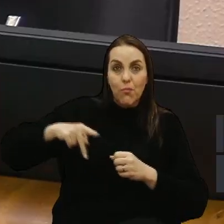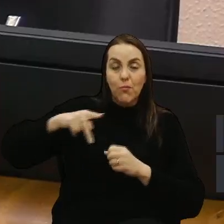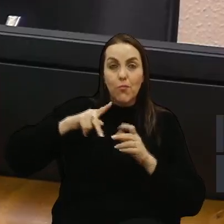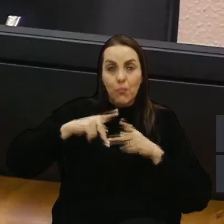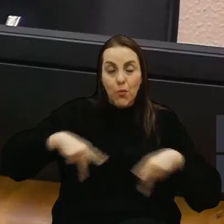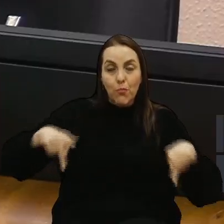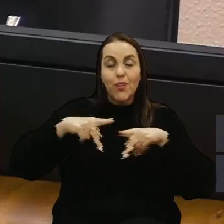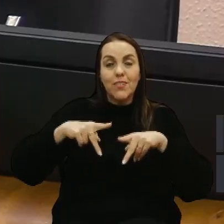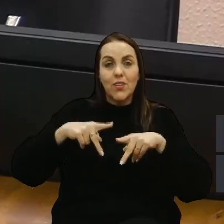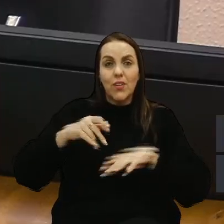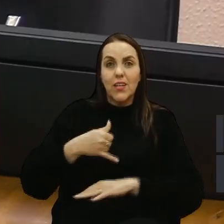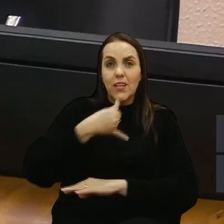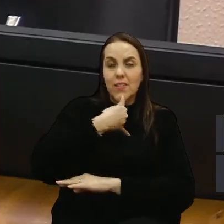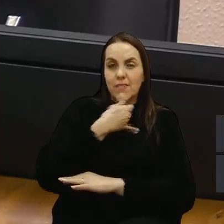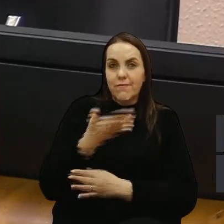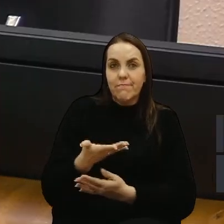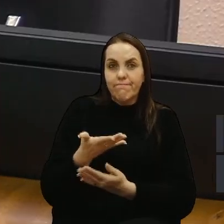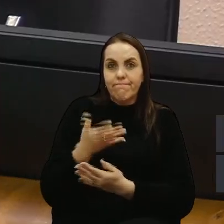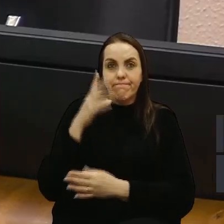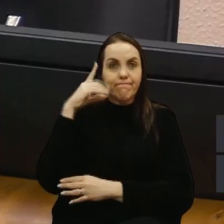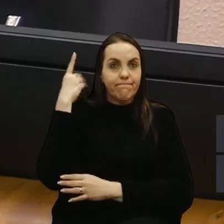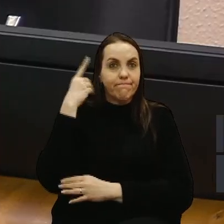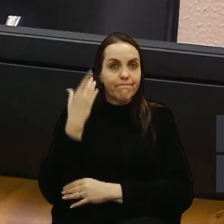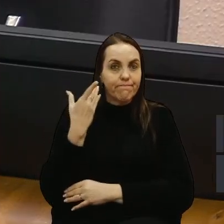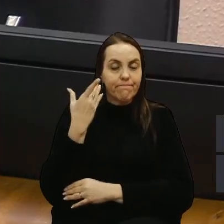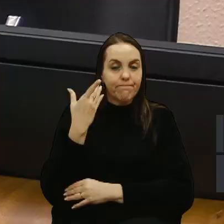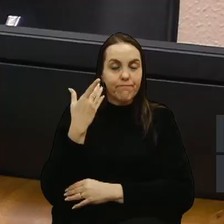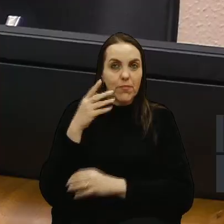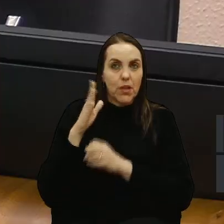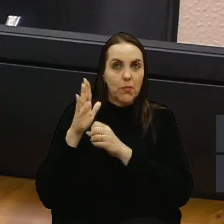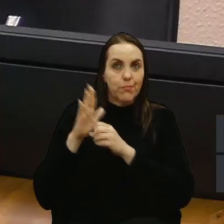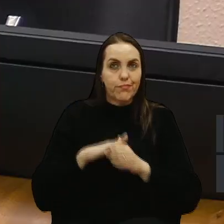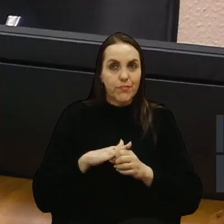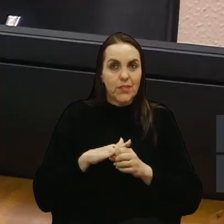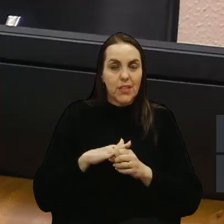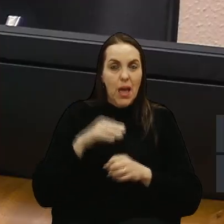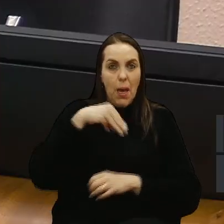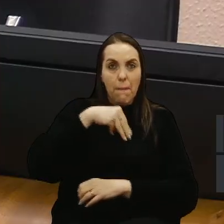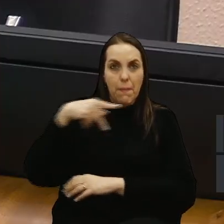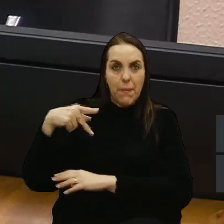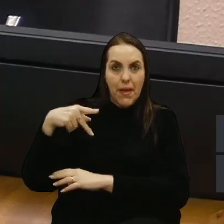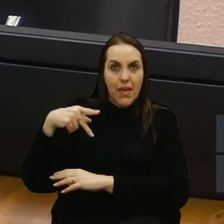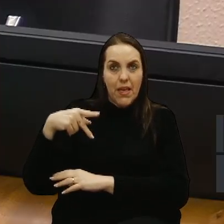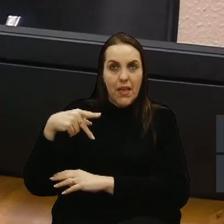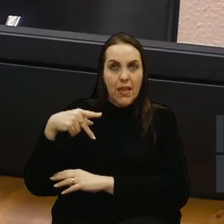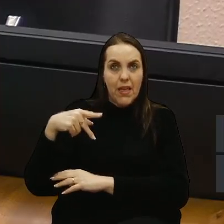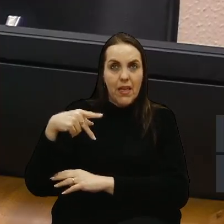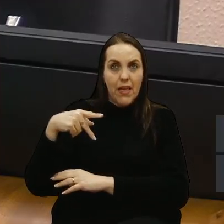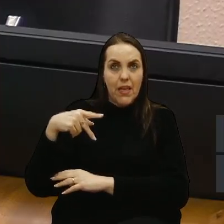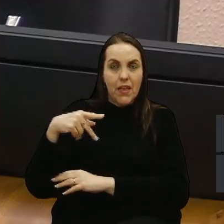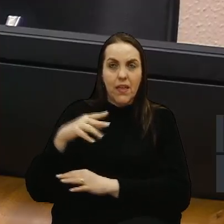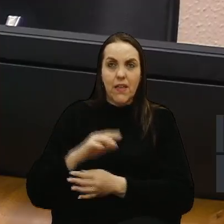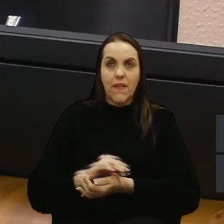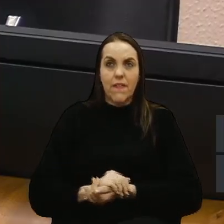Infelizmente, os deputados que derrotaram a medida provisória... Uma questão de ordem. Eles...